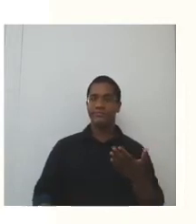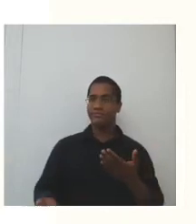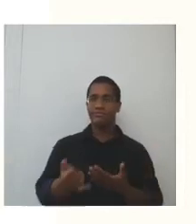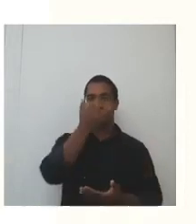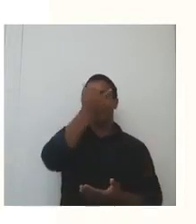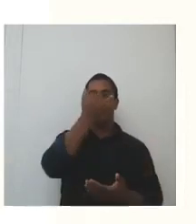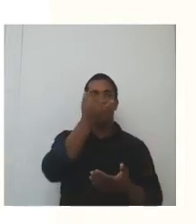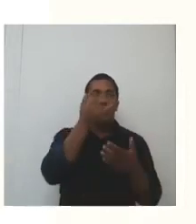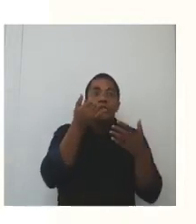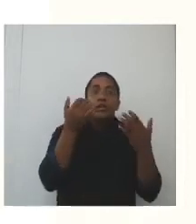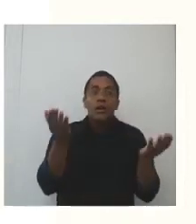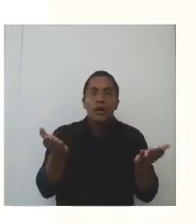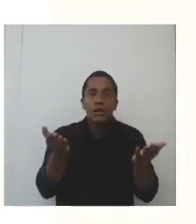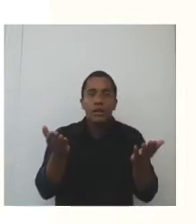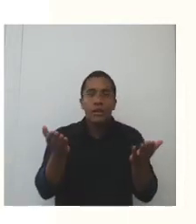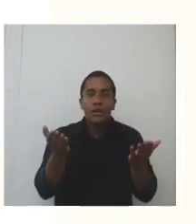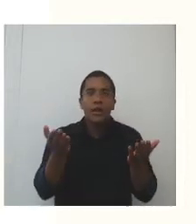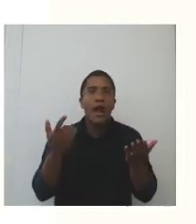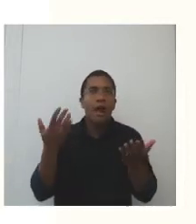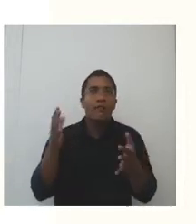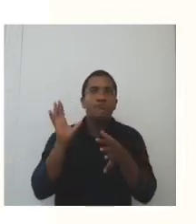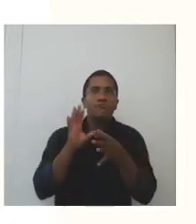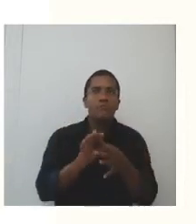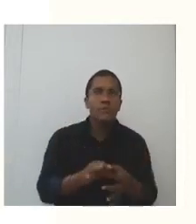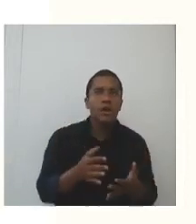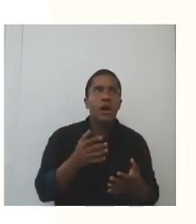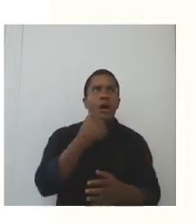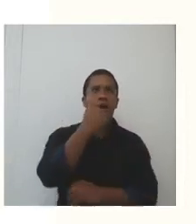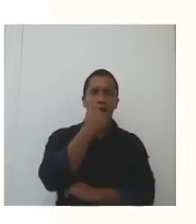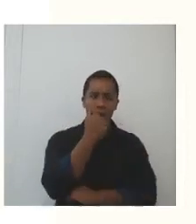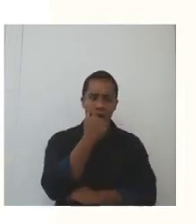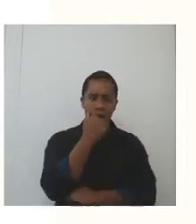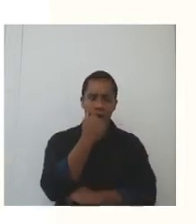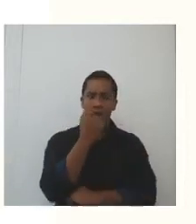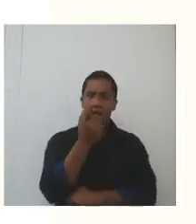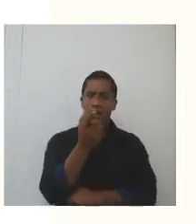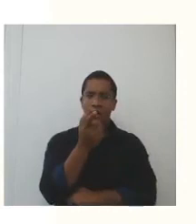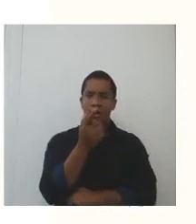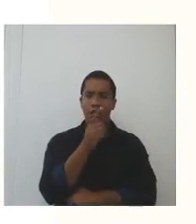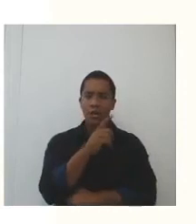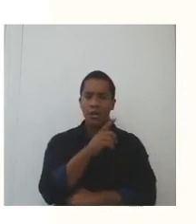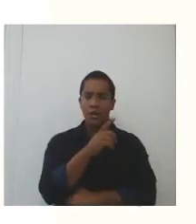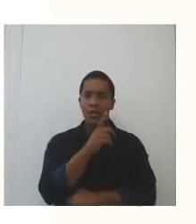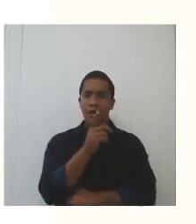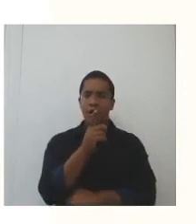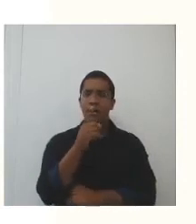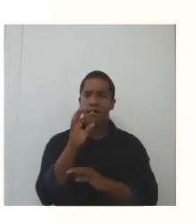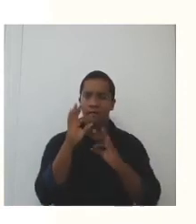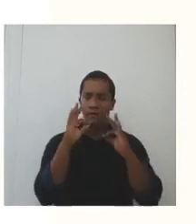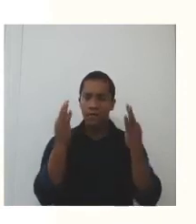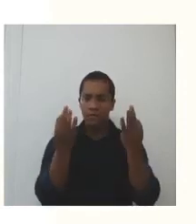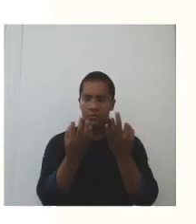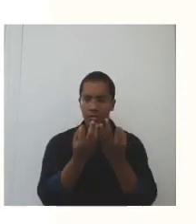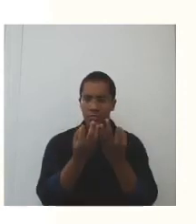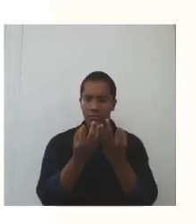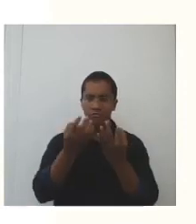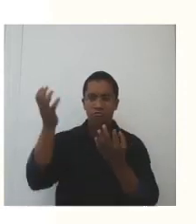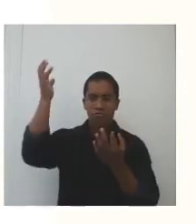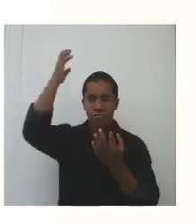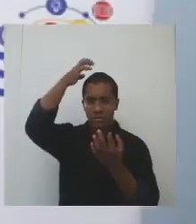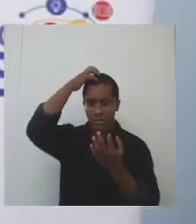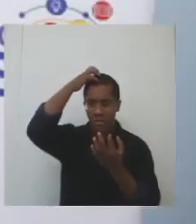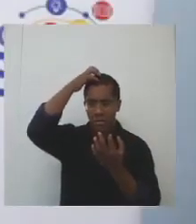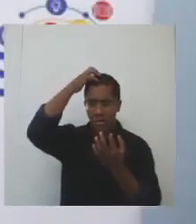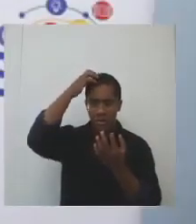foi derrotado, nesse contexto aqui, ó, não havia mais a necessidade da família real permanecer no Brasil.